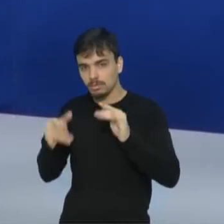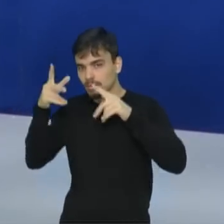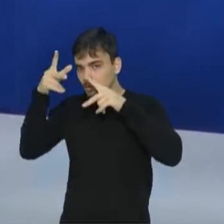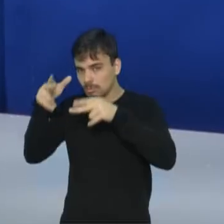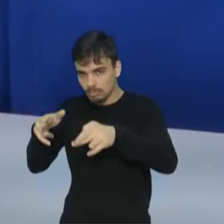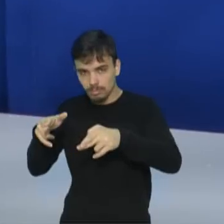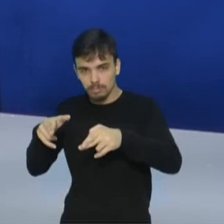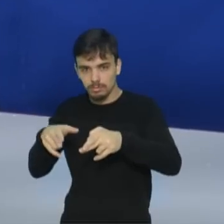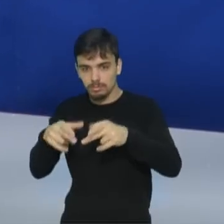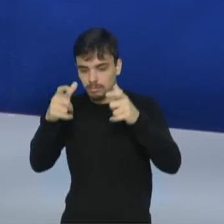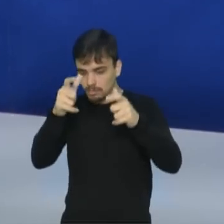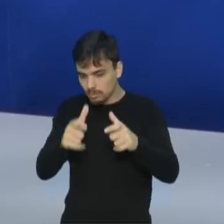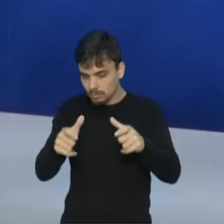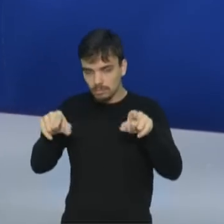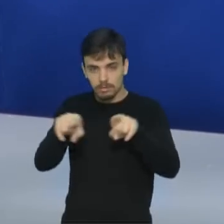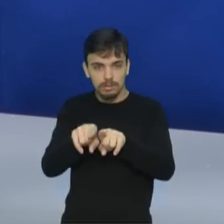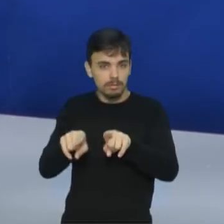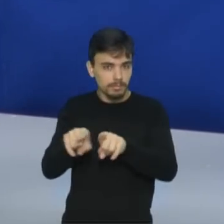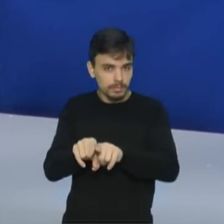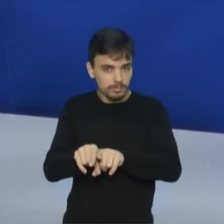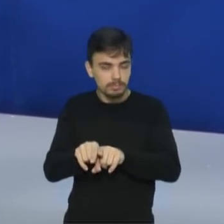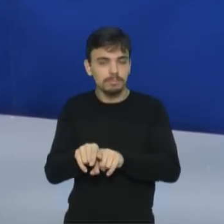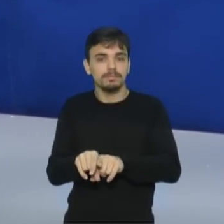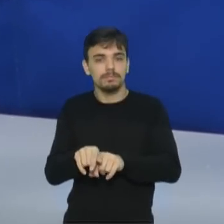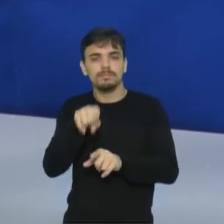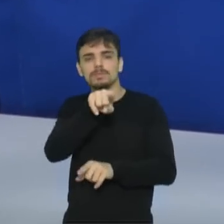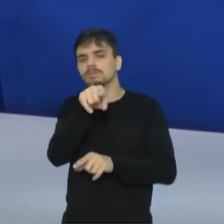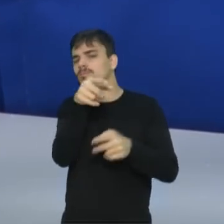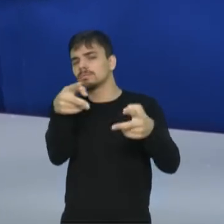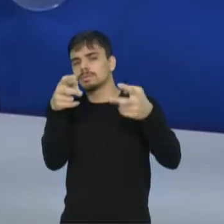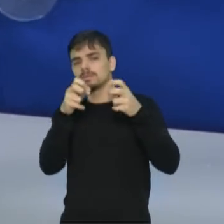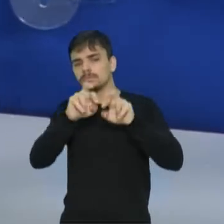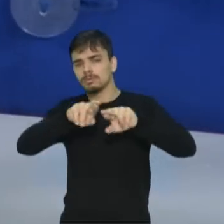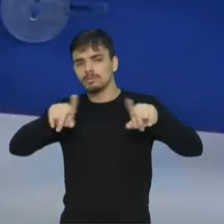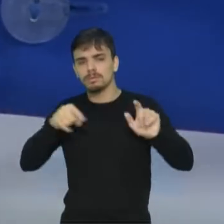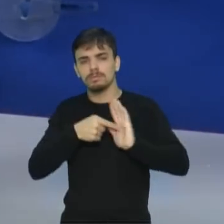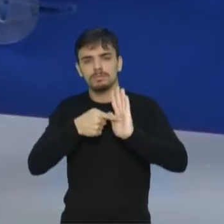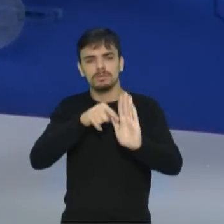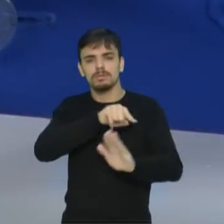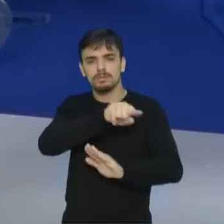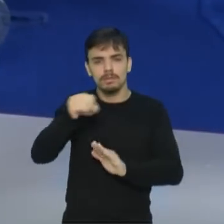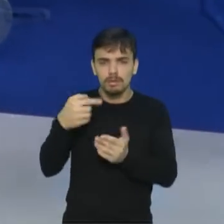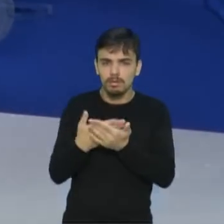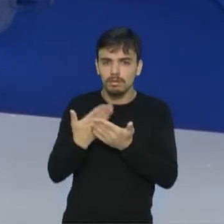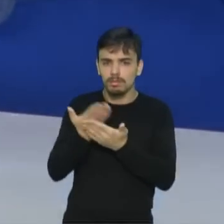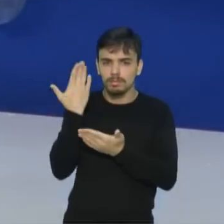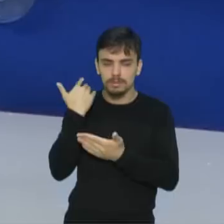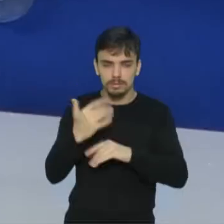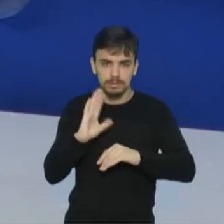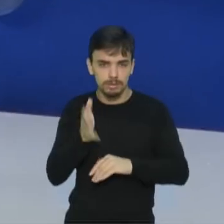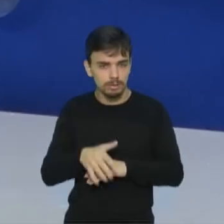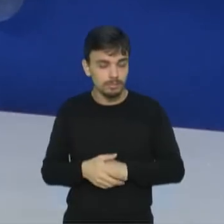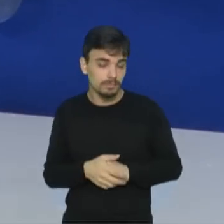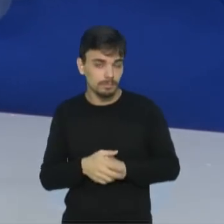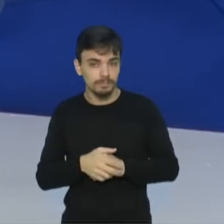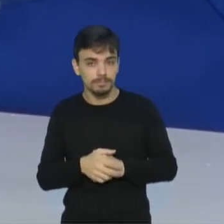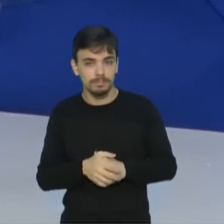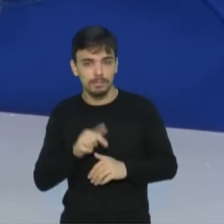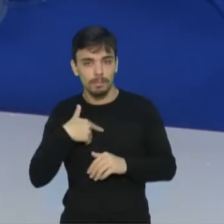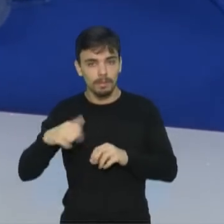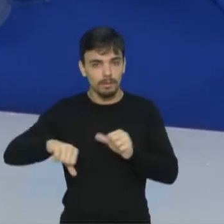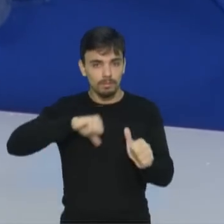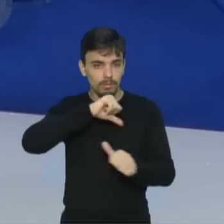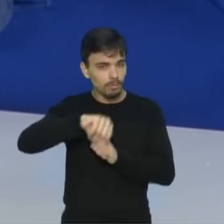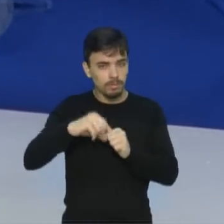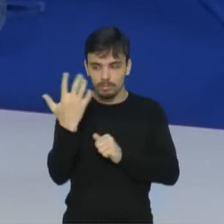mesmo ângulo. Percebam a diferença, eu mostrei isso na aula passada para vocês. Eu vou trocar